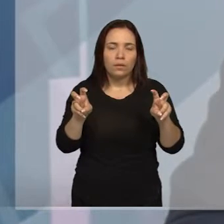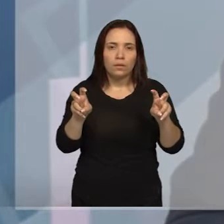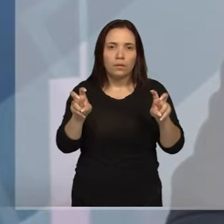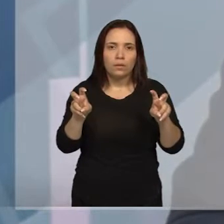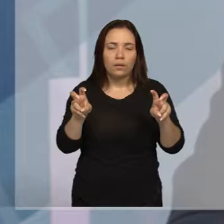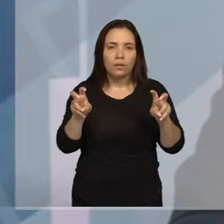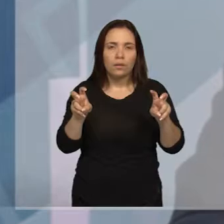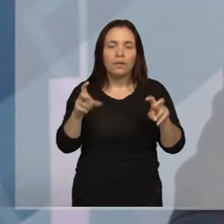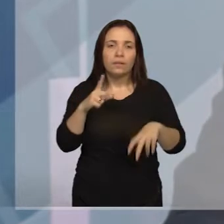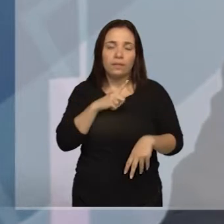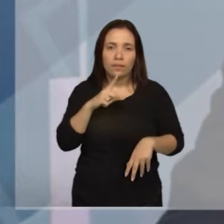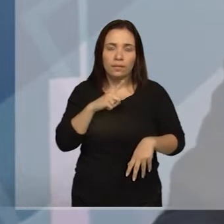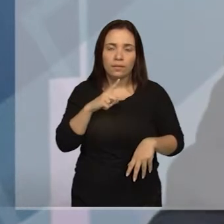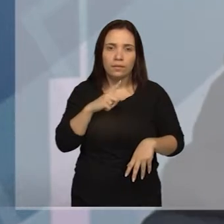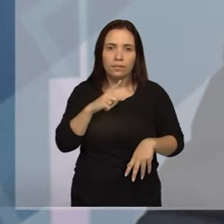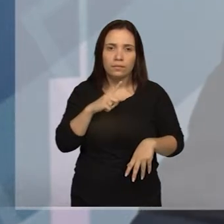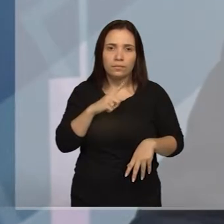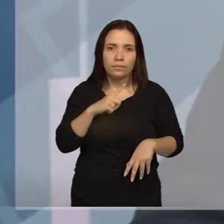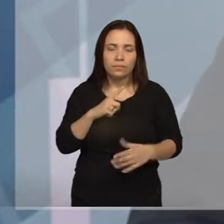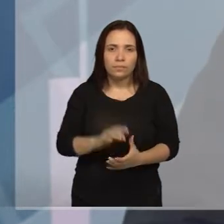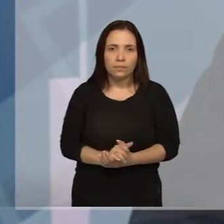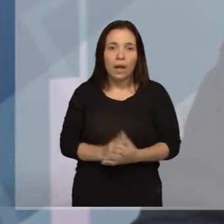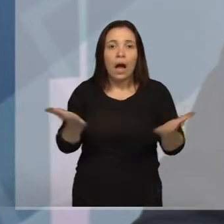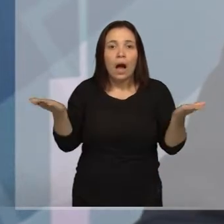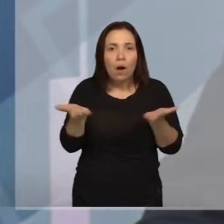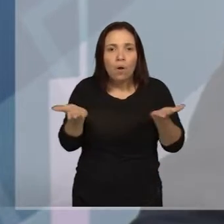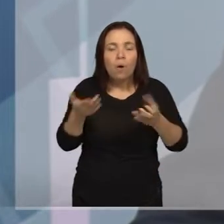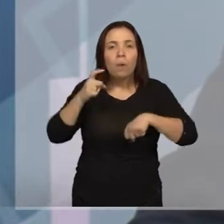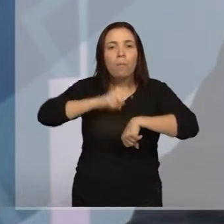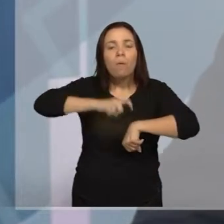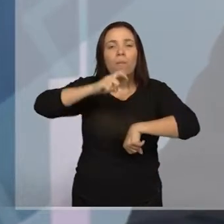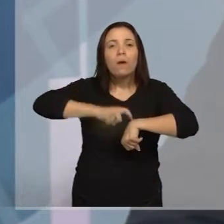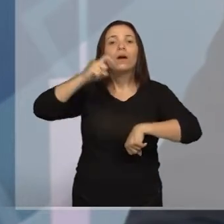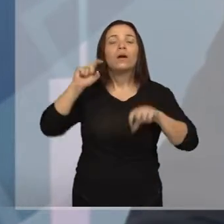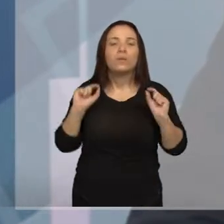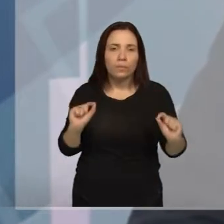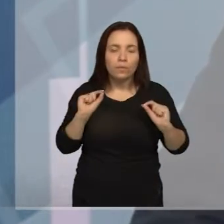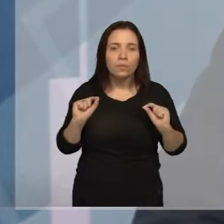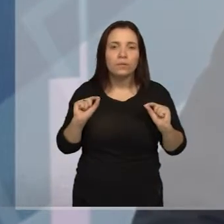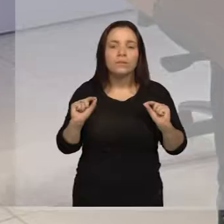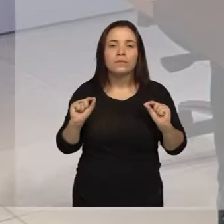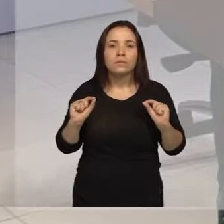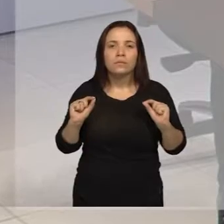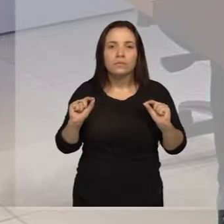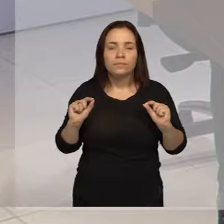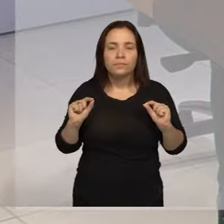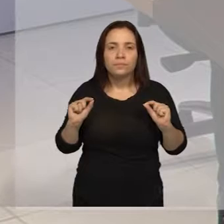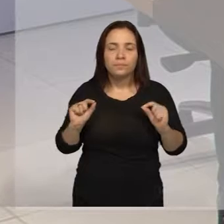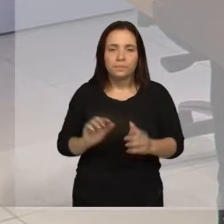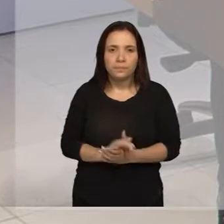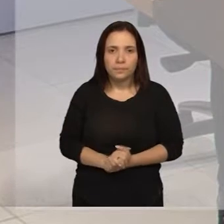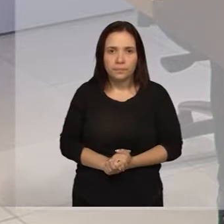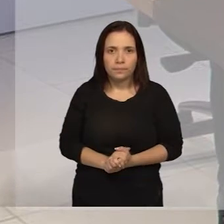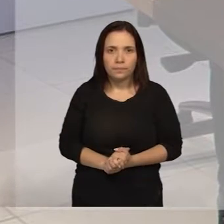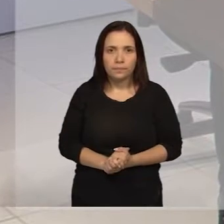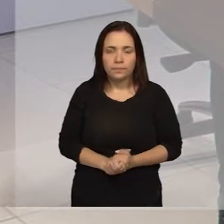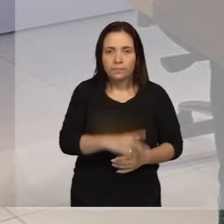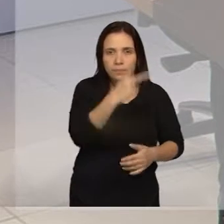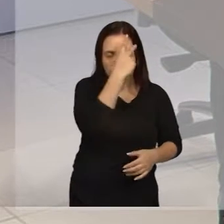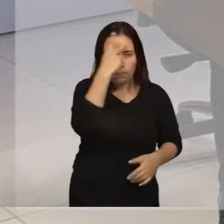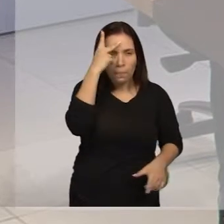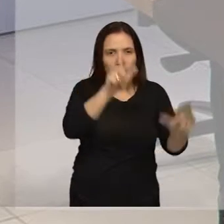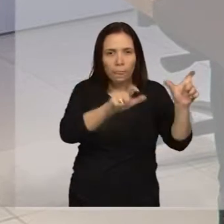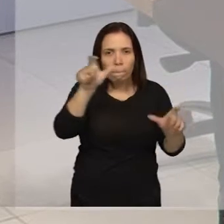está se vivendo, né, no momento em relação a determinadas pessoas no